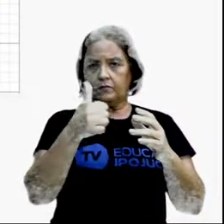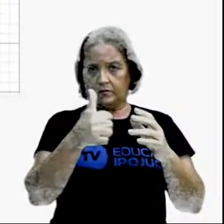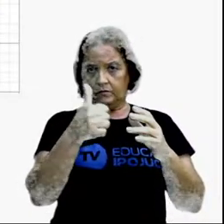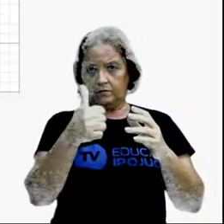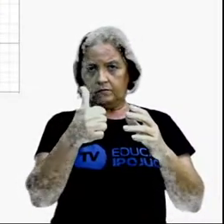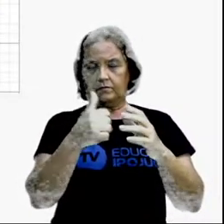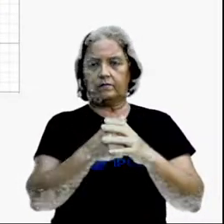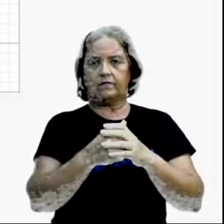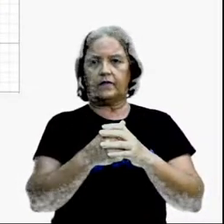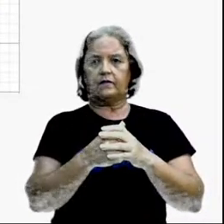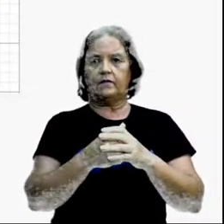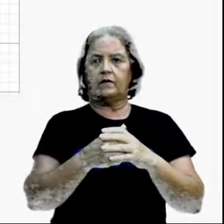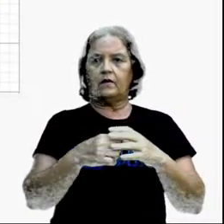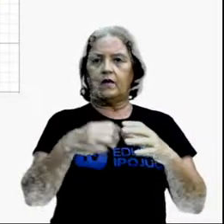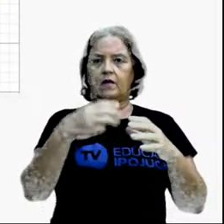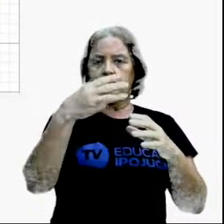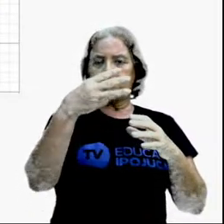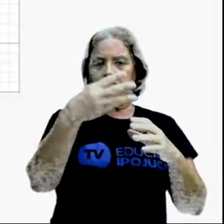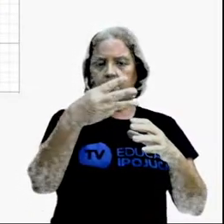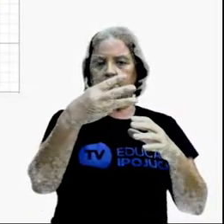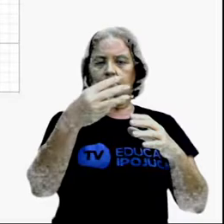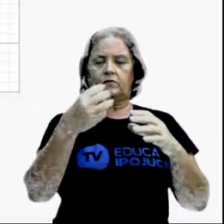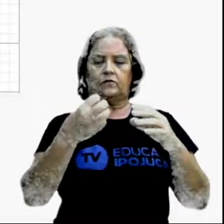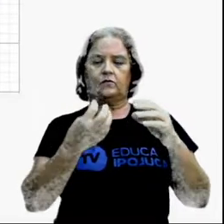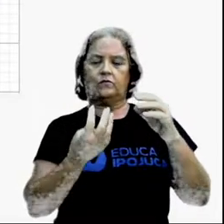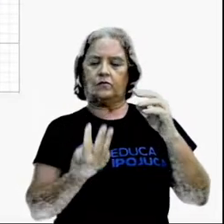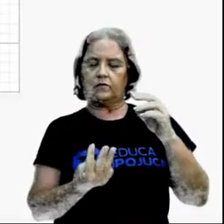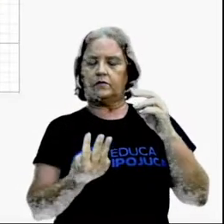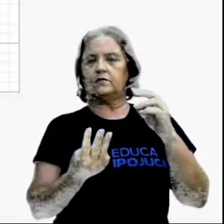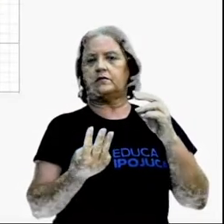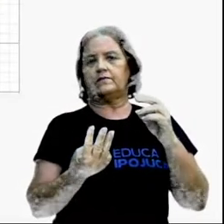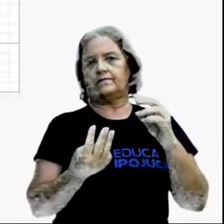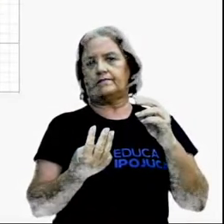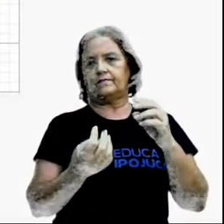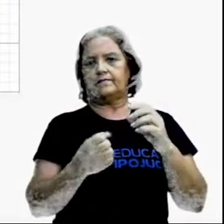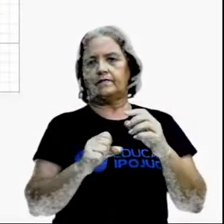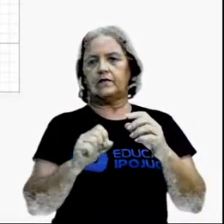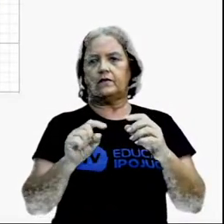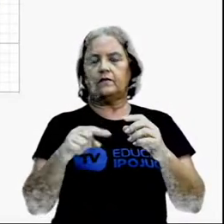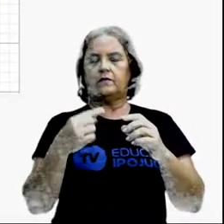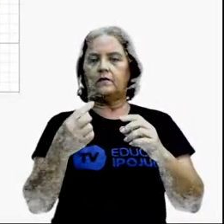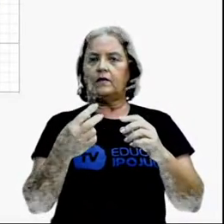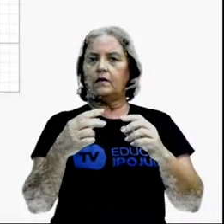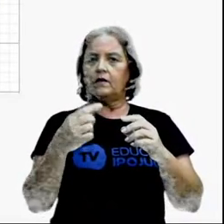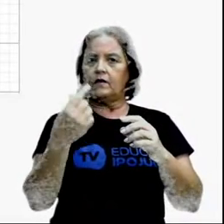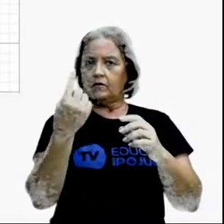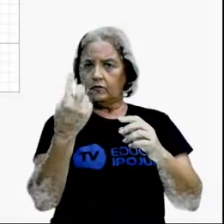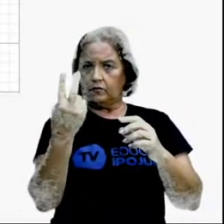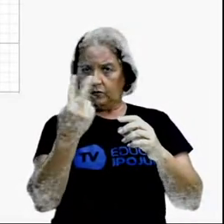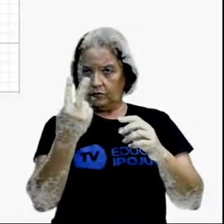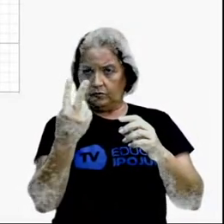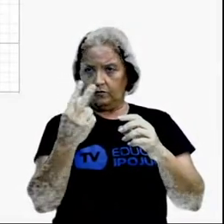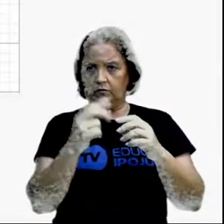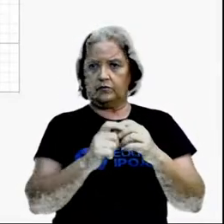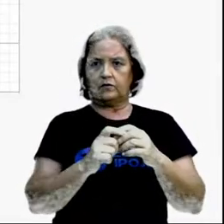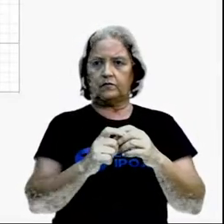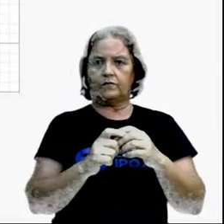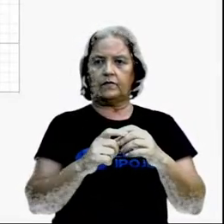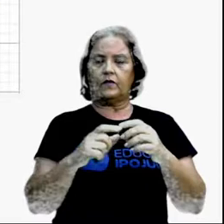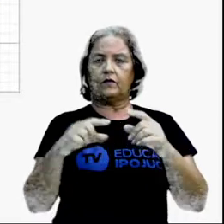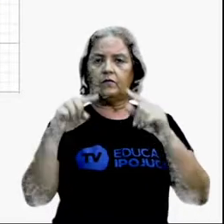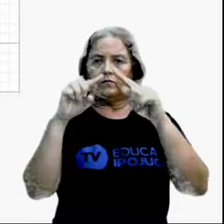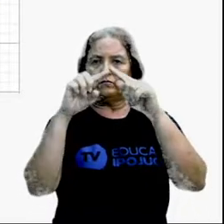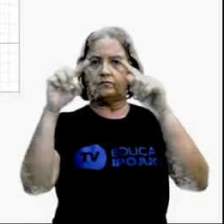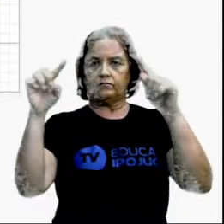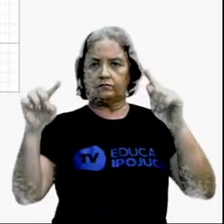é um quadrado 3 por 3, 3 filas de 3. E a figura 2 é um